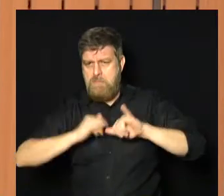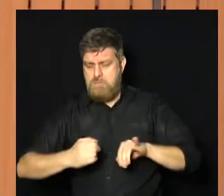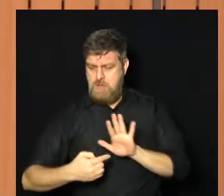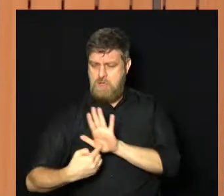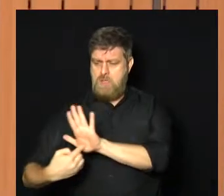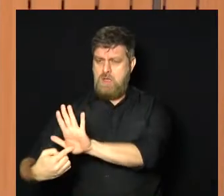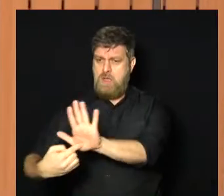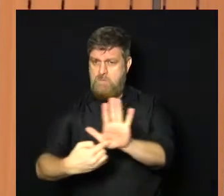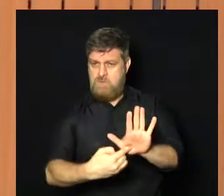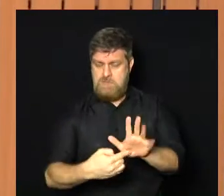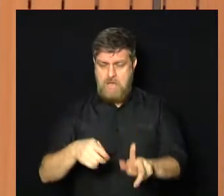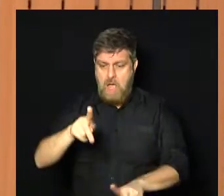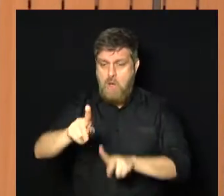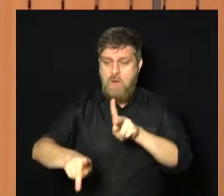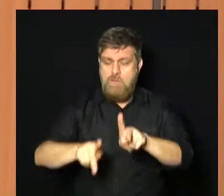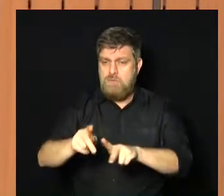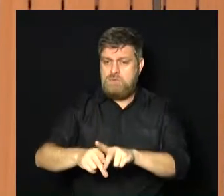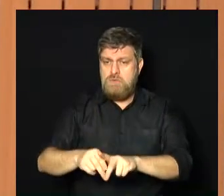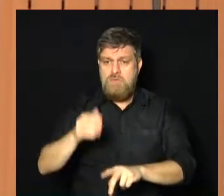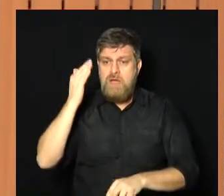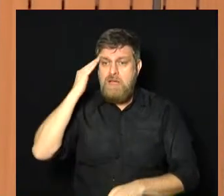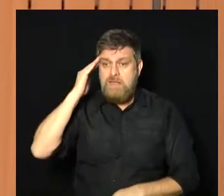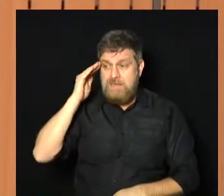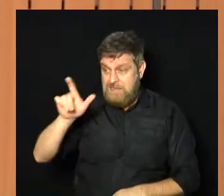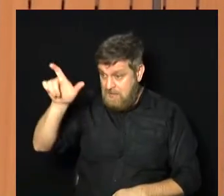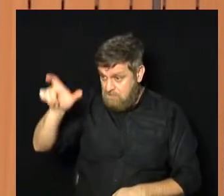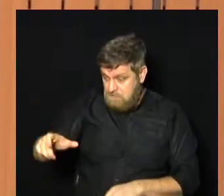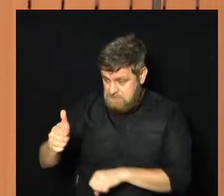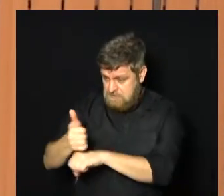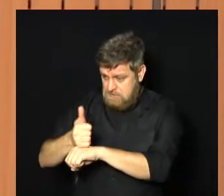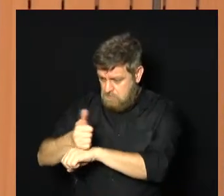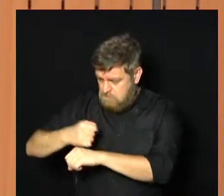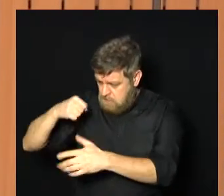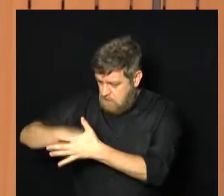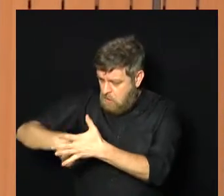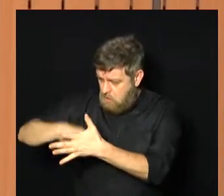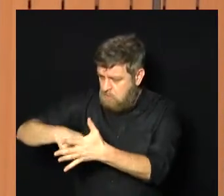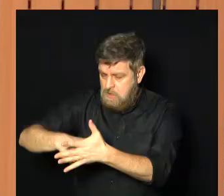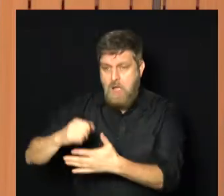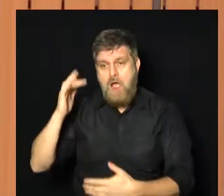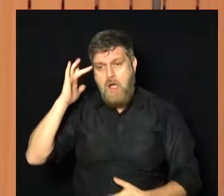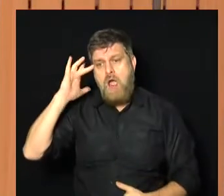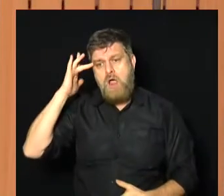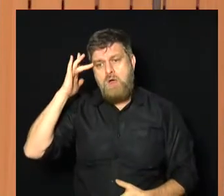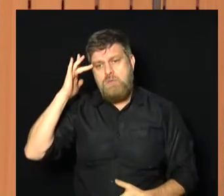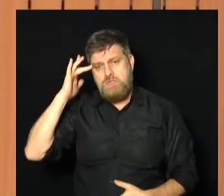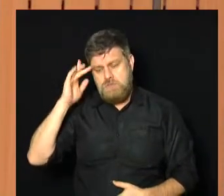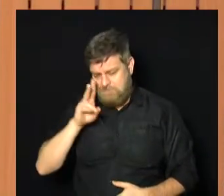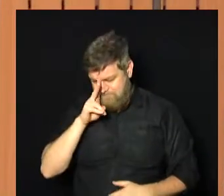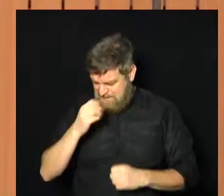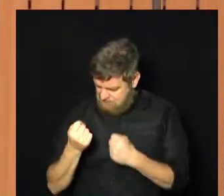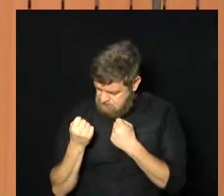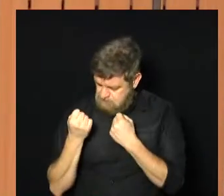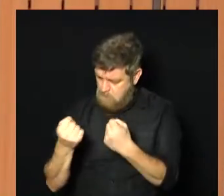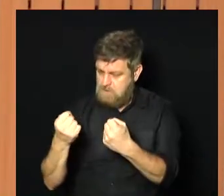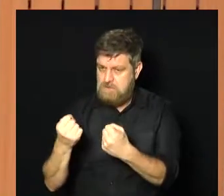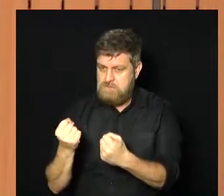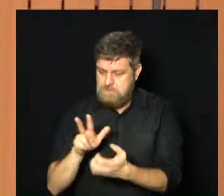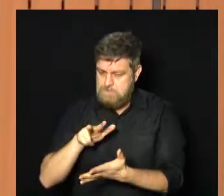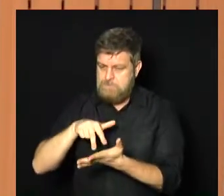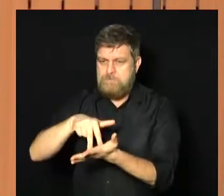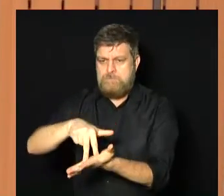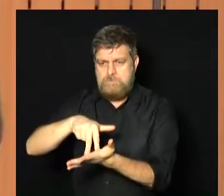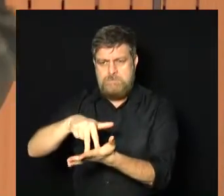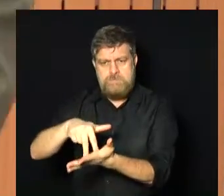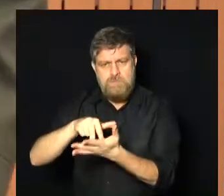né, tornar público a luta de vocês, mais eu acho que ela pode se fortalecer, né, porque é uma luta